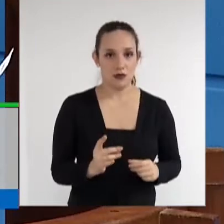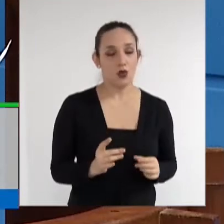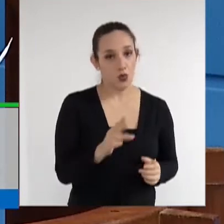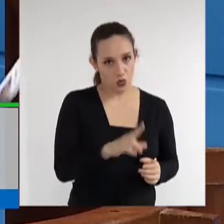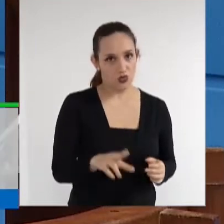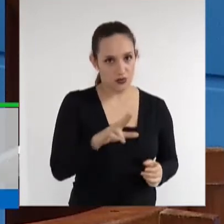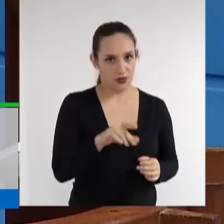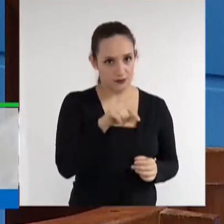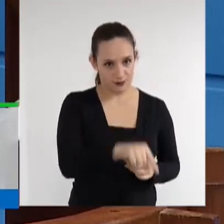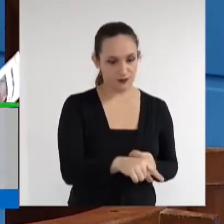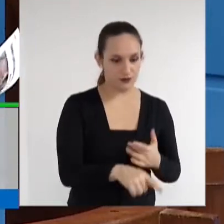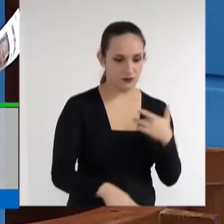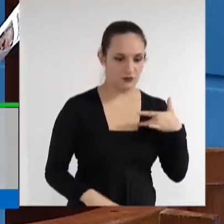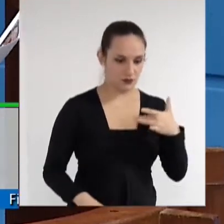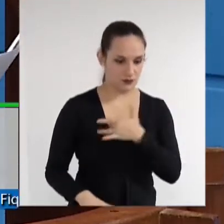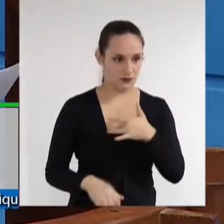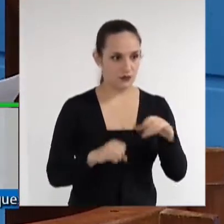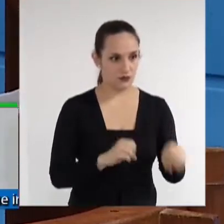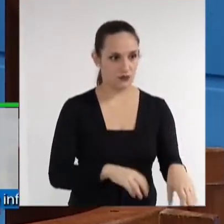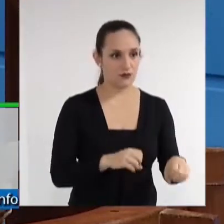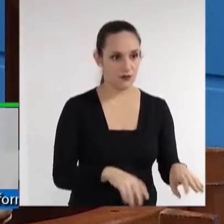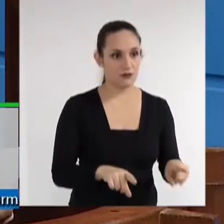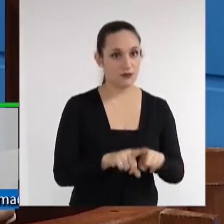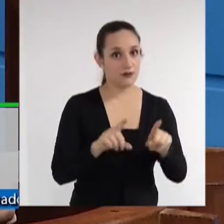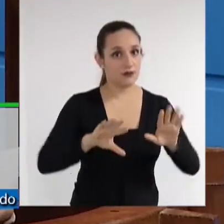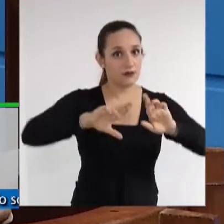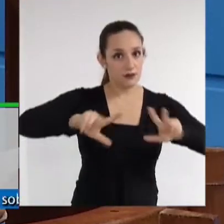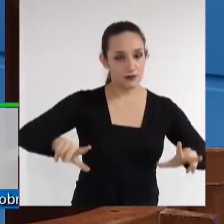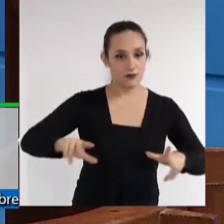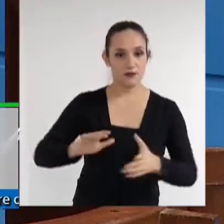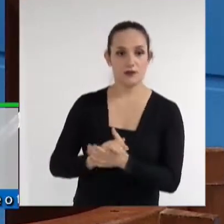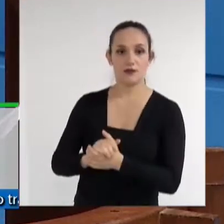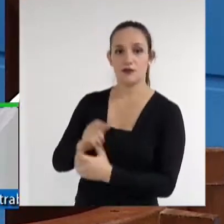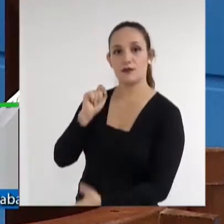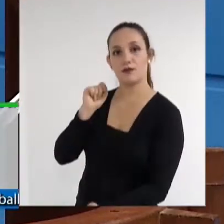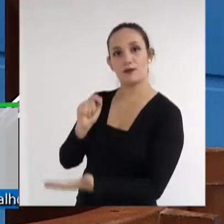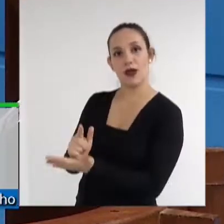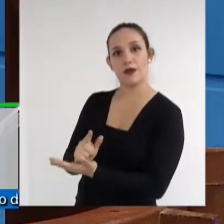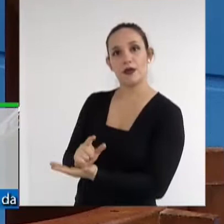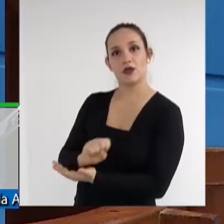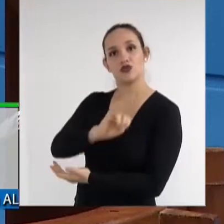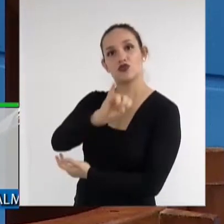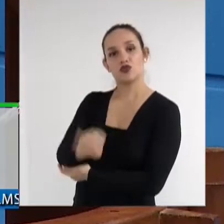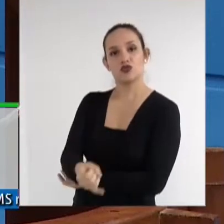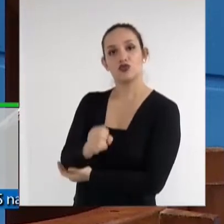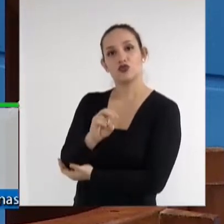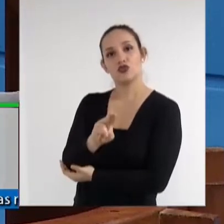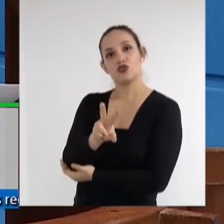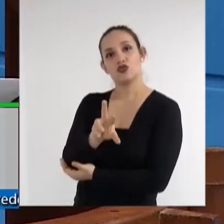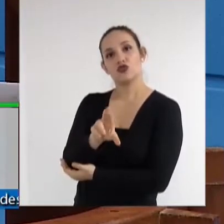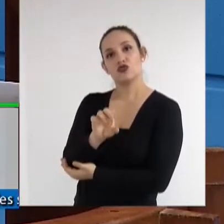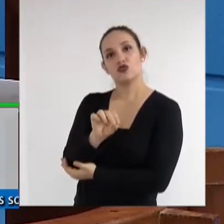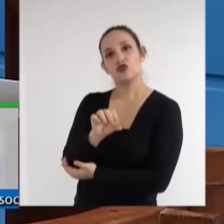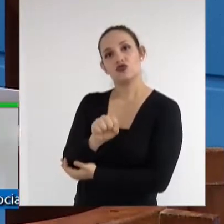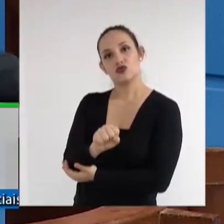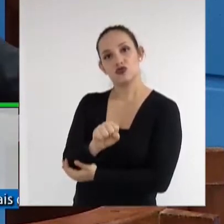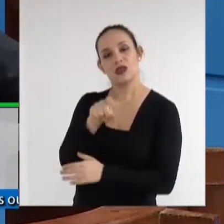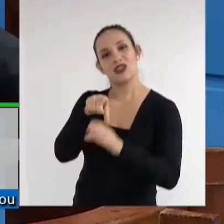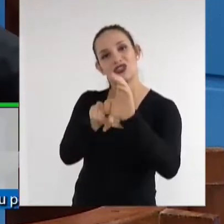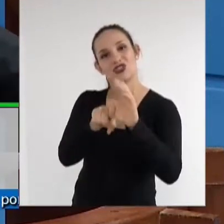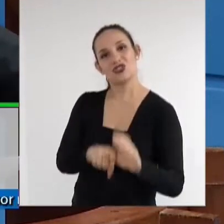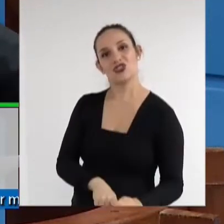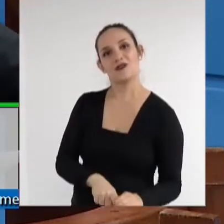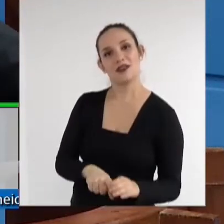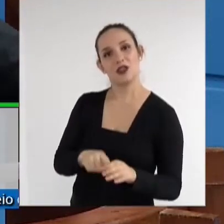ano. Agora, em pagamentos de juros da dívida pública,